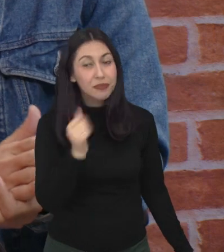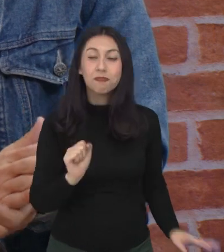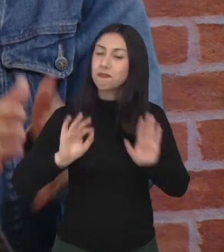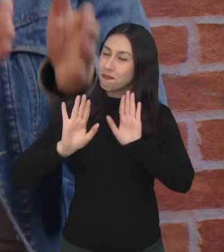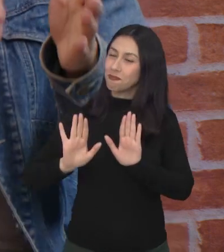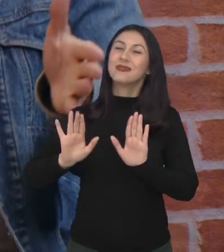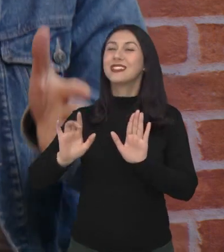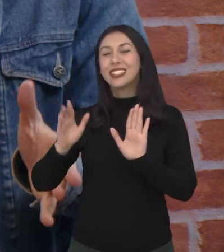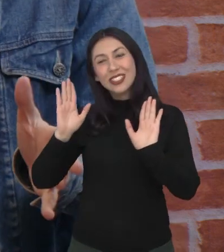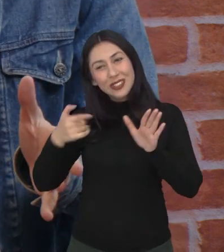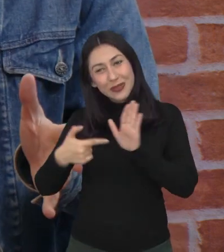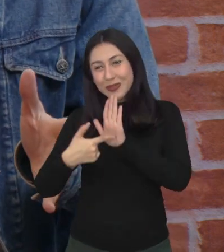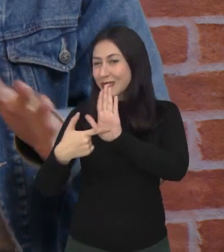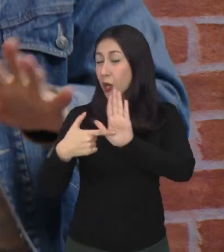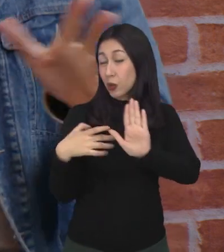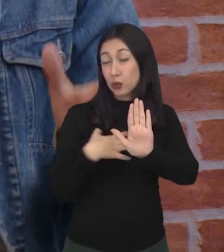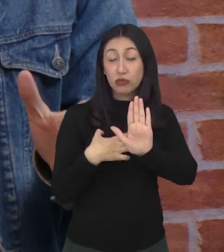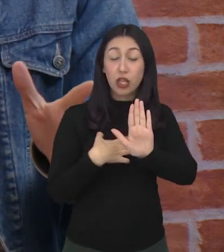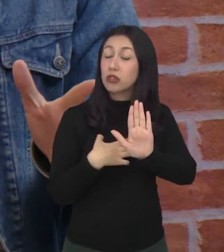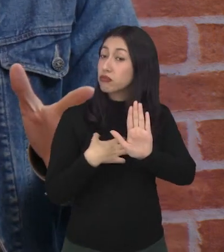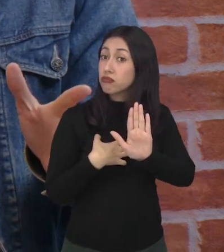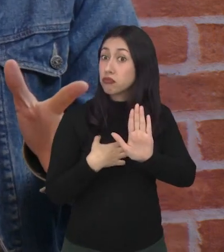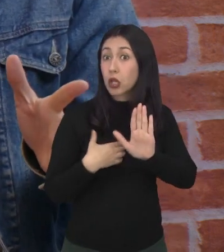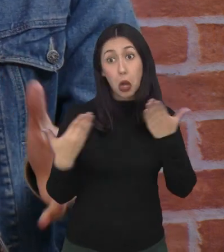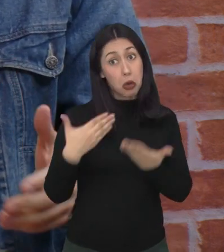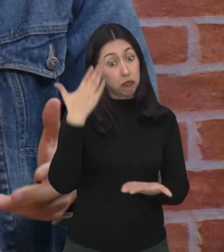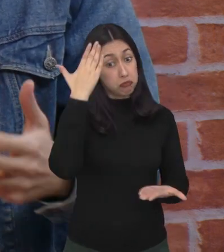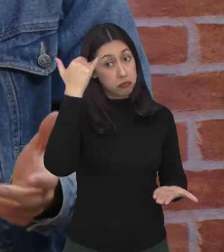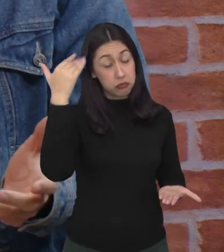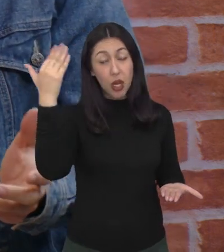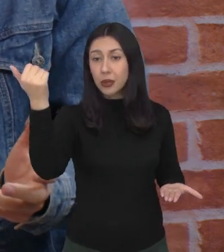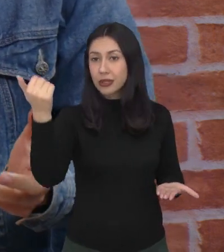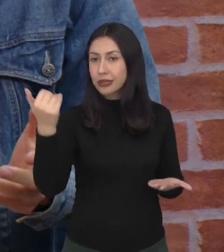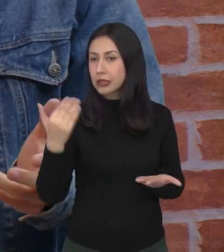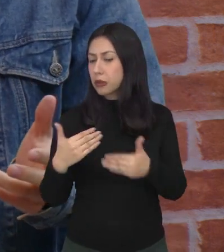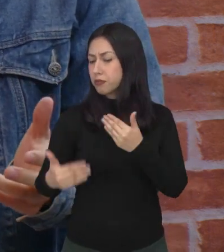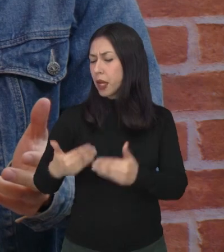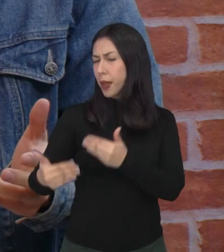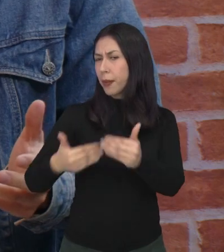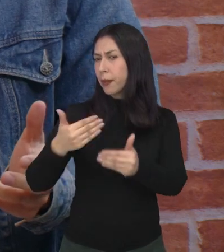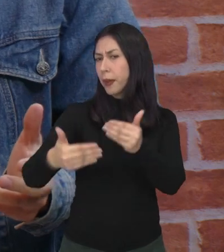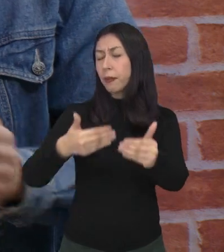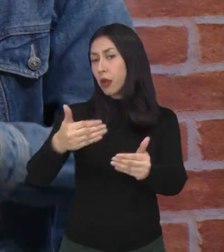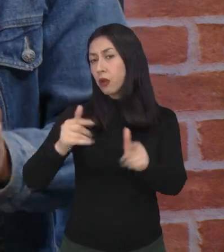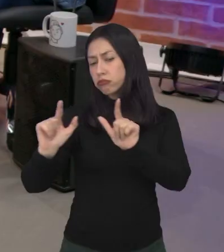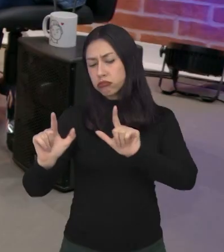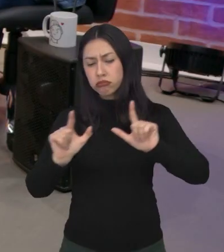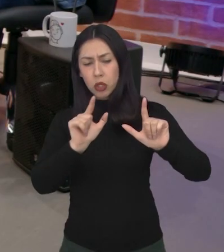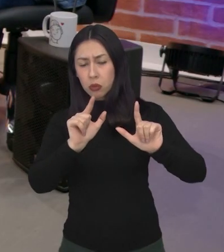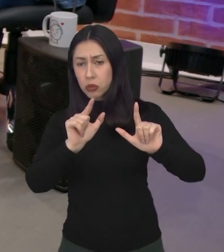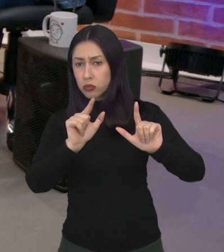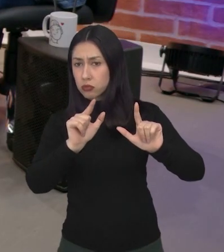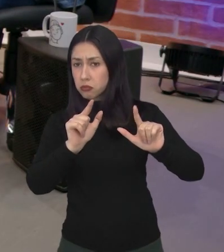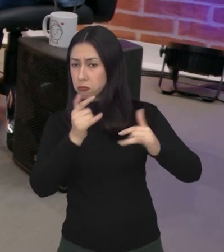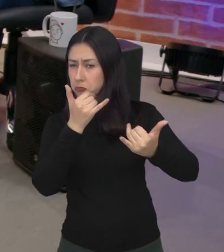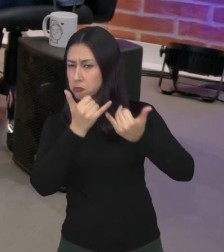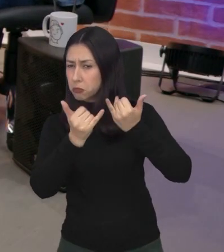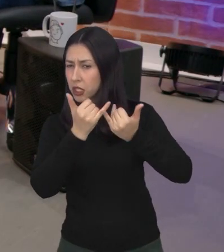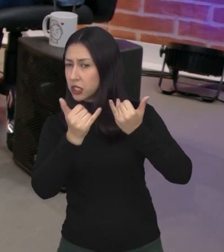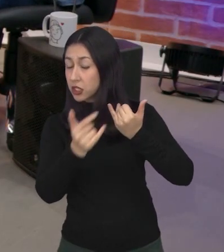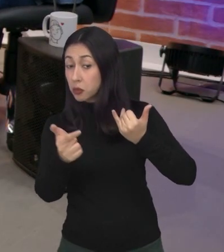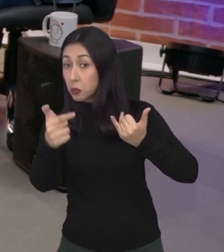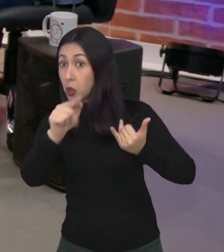críticas, mas... Como você lida com isso, mano? Detesto. Você não é bom recebendo crítica? Cara, não gosto. Ou você para e ouve, porque